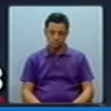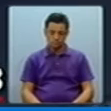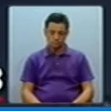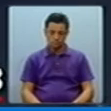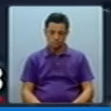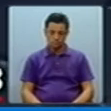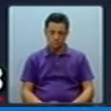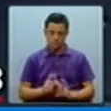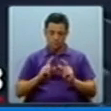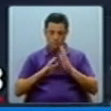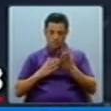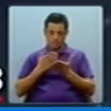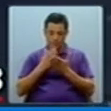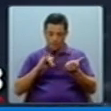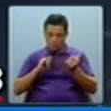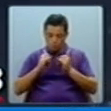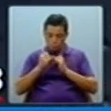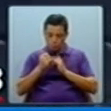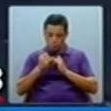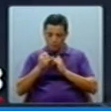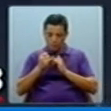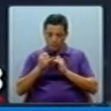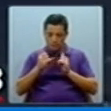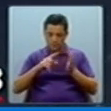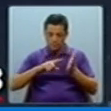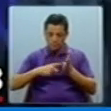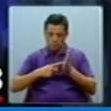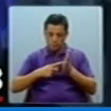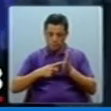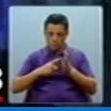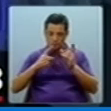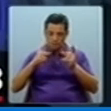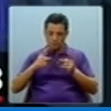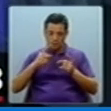Os discos apresentam buracos que correspondem aos pontos de intensidade